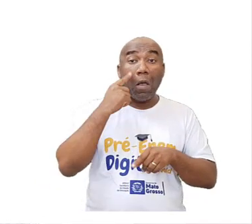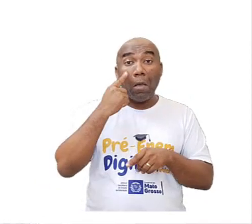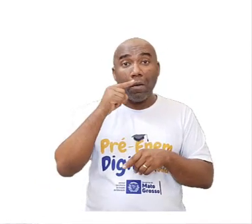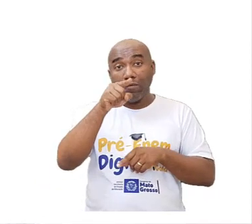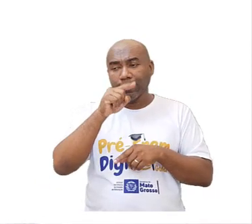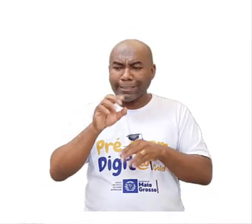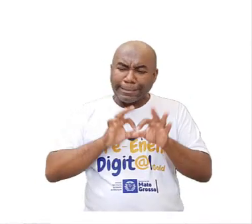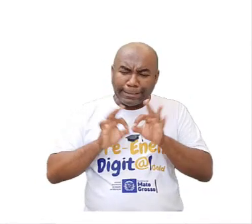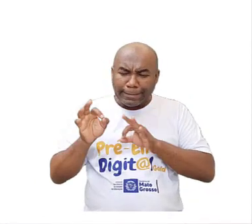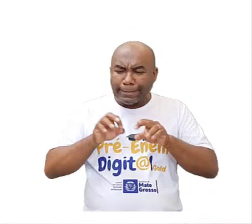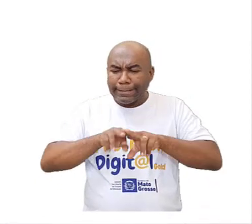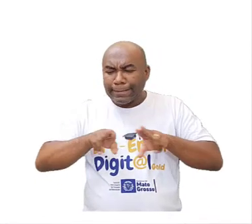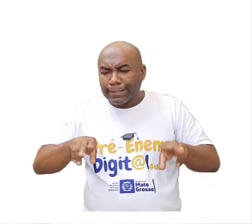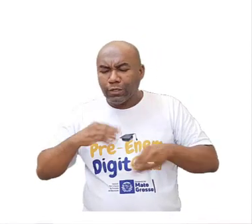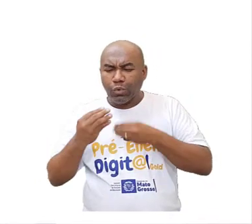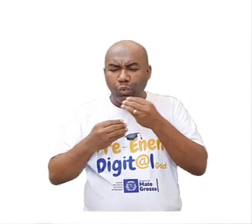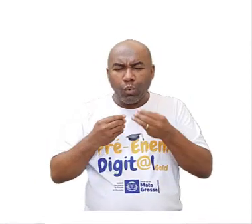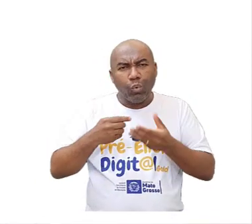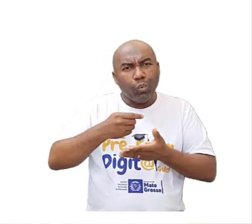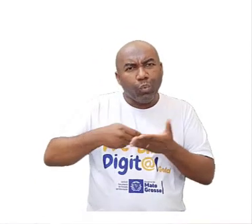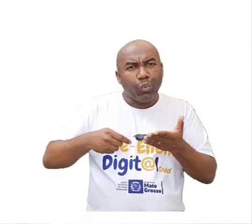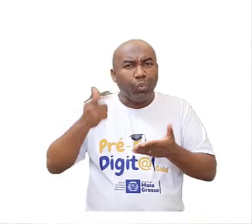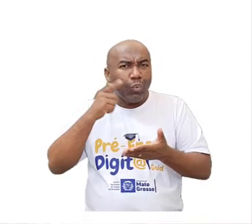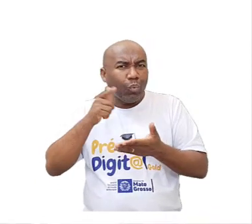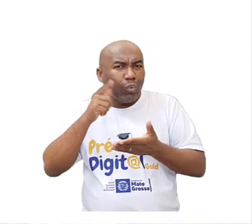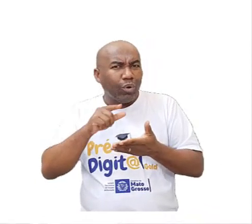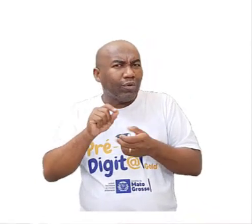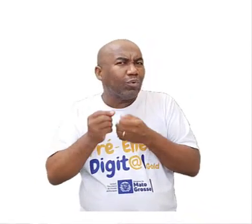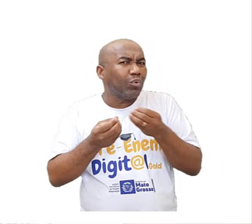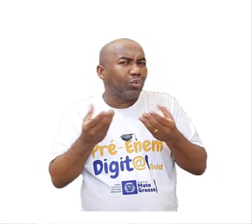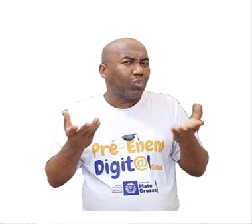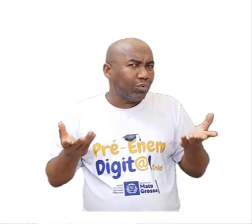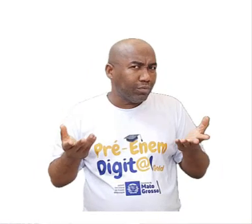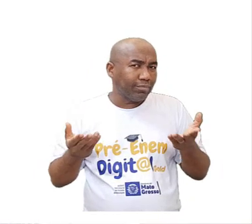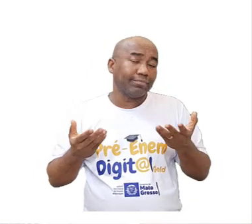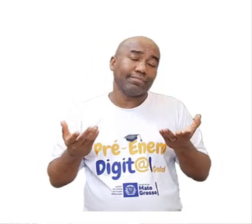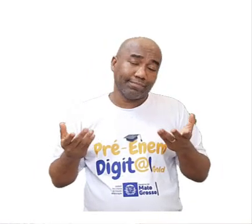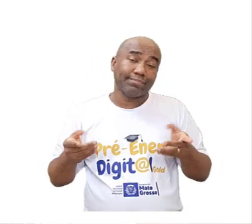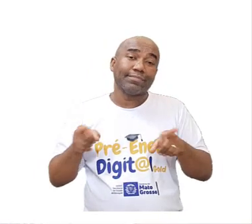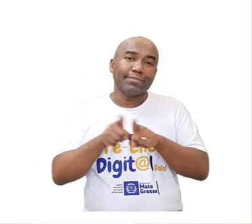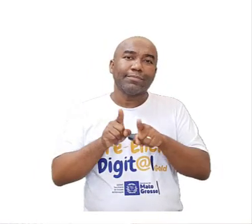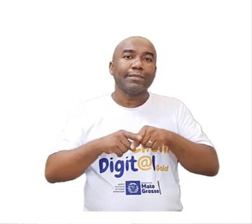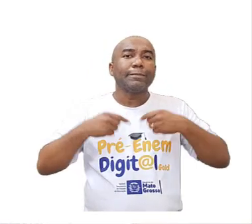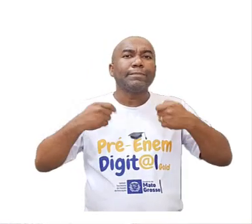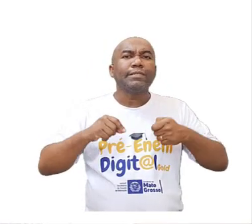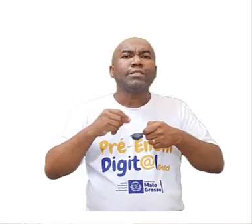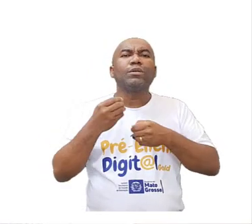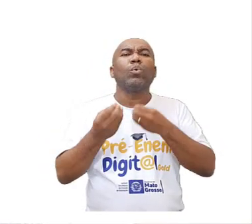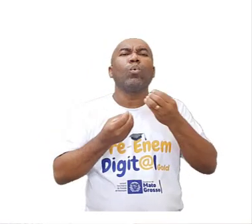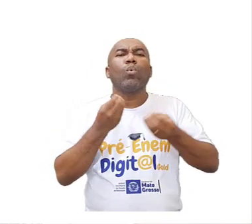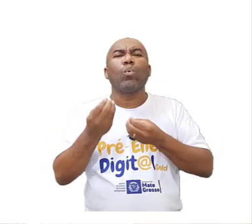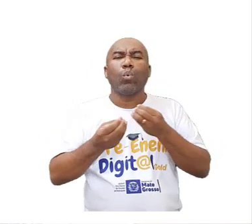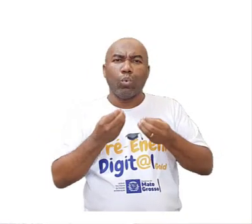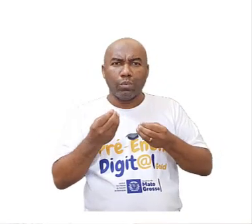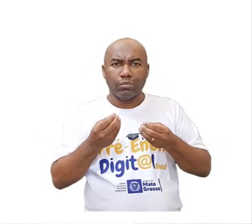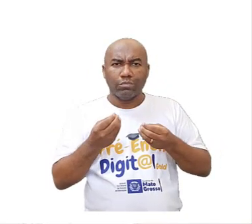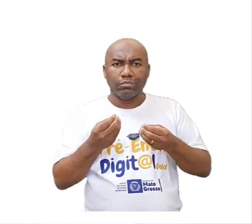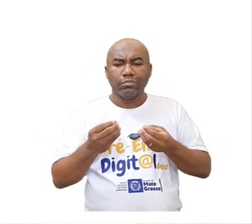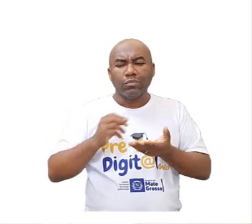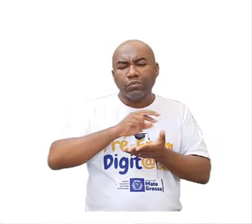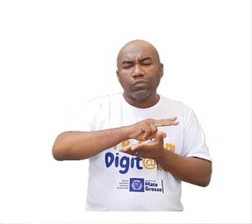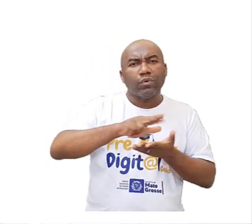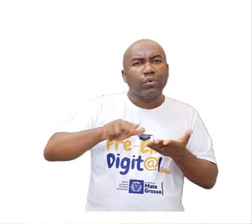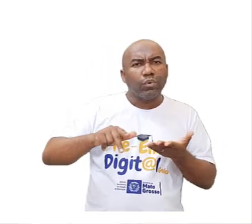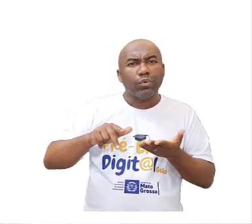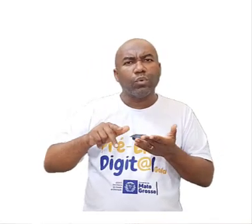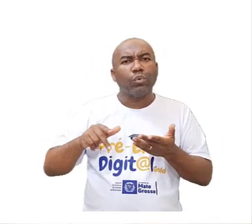tudo isso, tá lá no meu item 5, detalhamento. E o efeito? O efeito é quando você explica qual a finalidade de